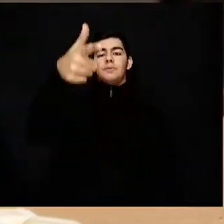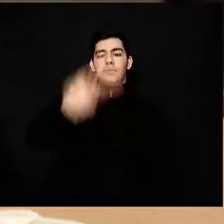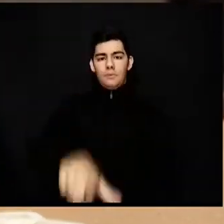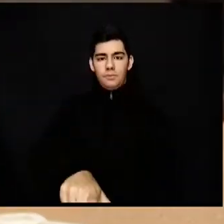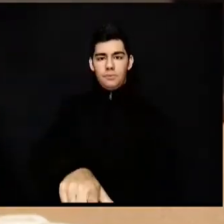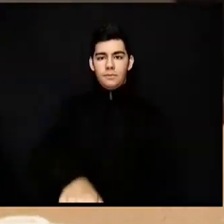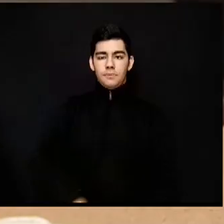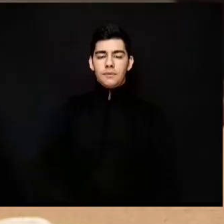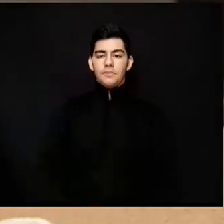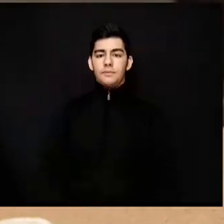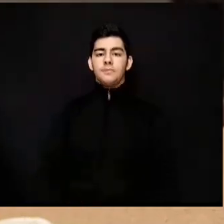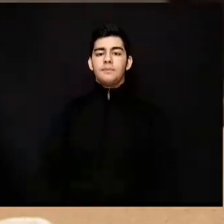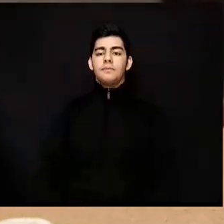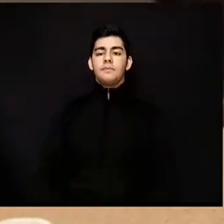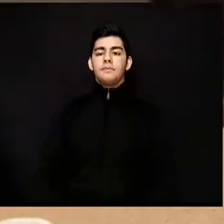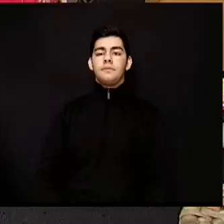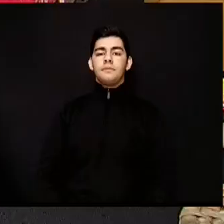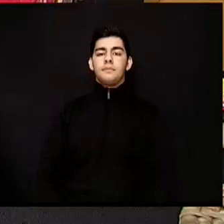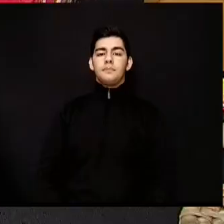por cima